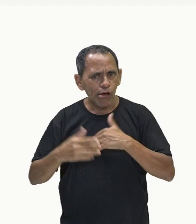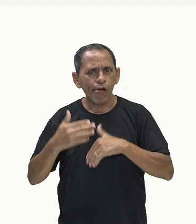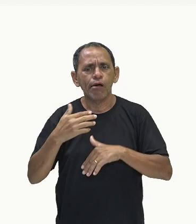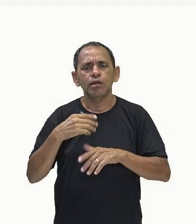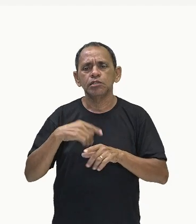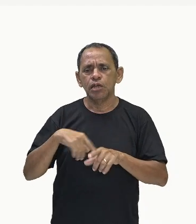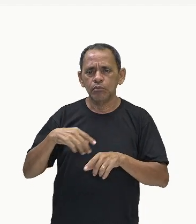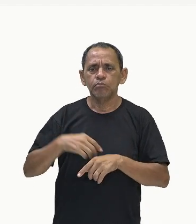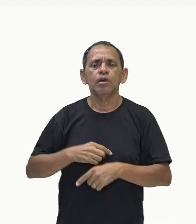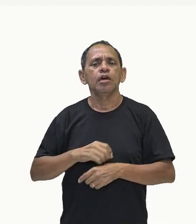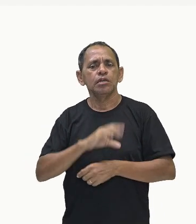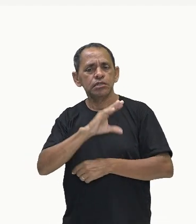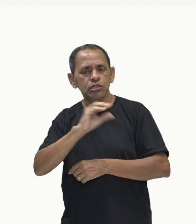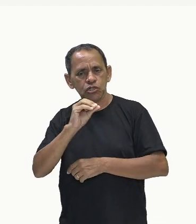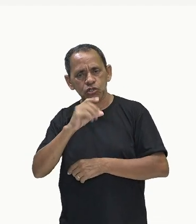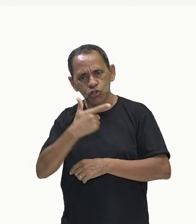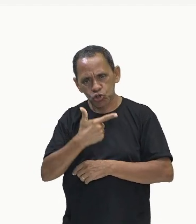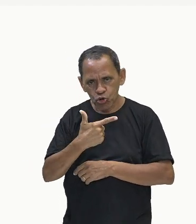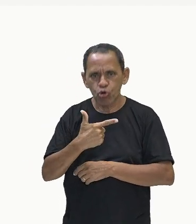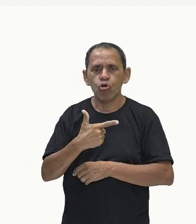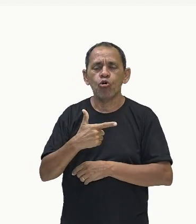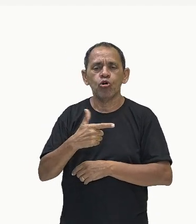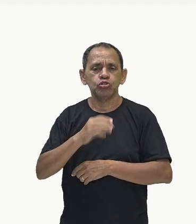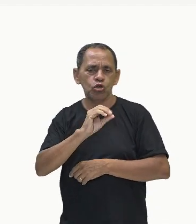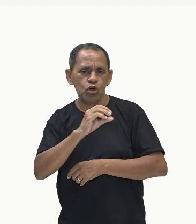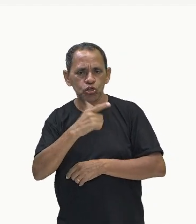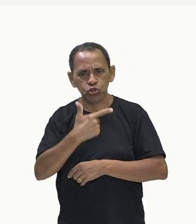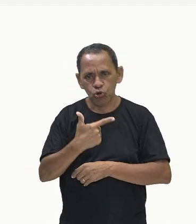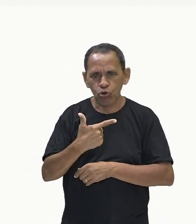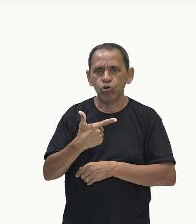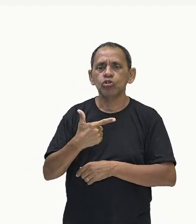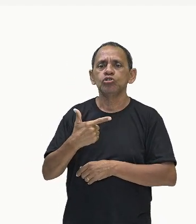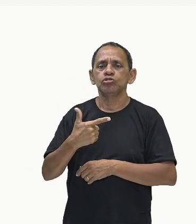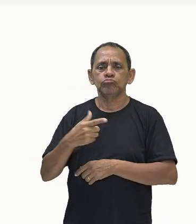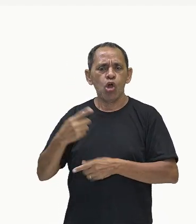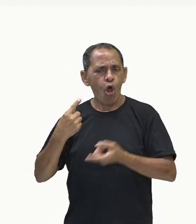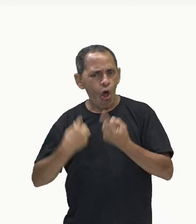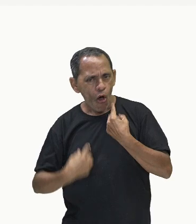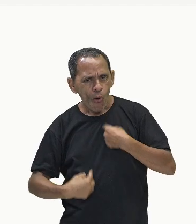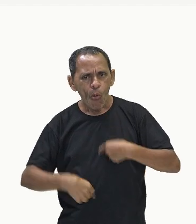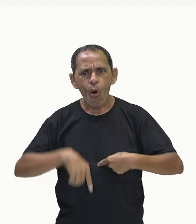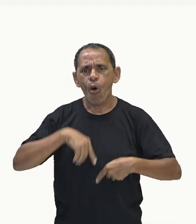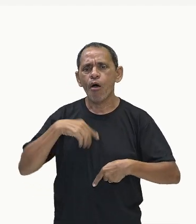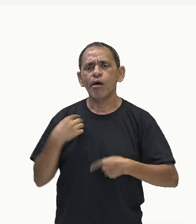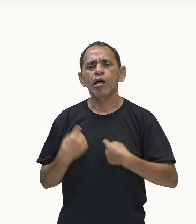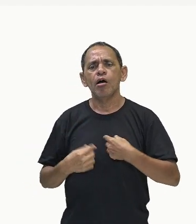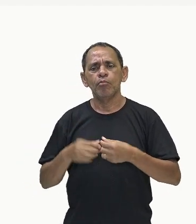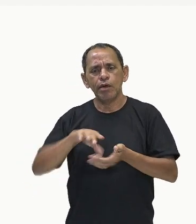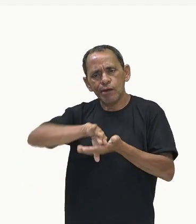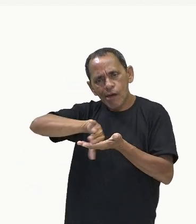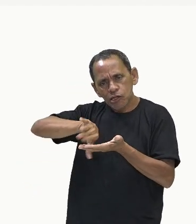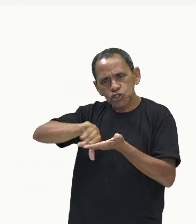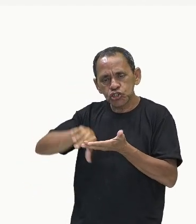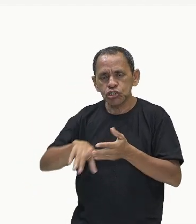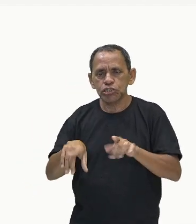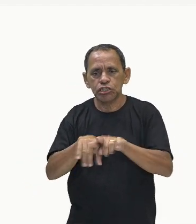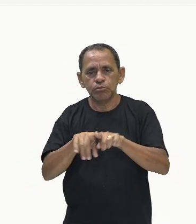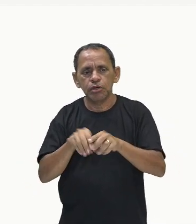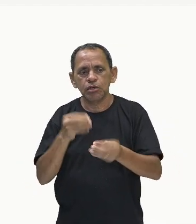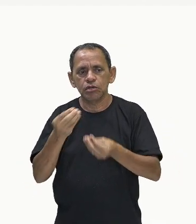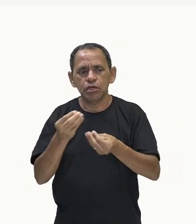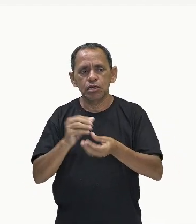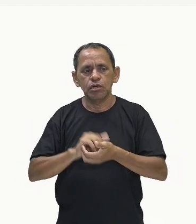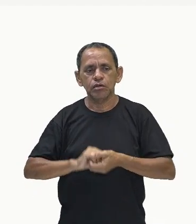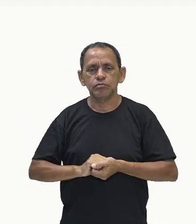gás carbônico, hormônio, e também vai remover, vai retirar